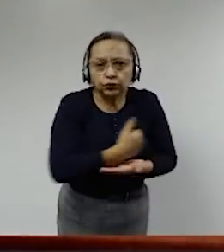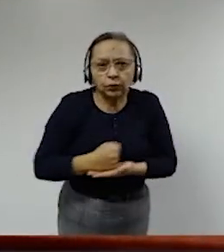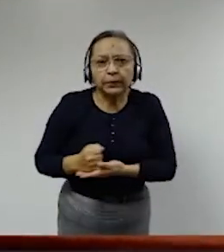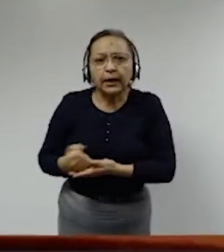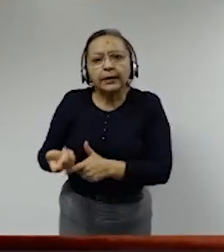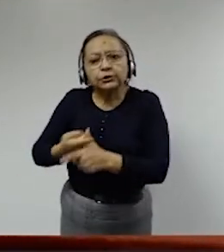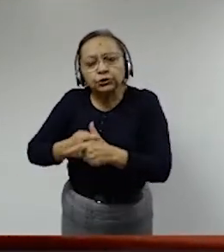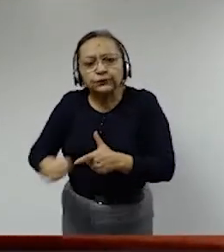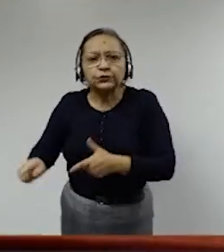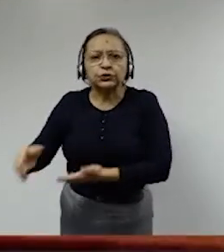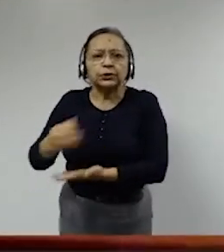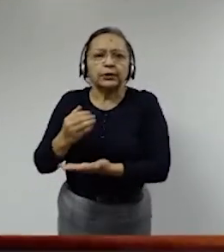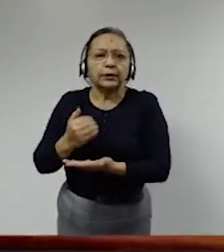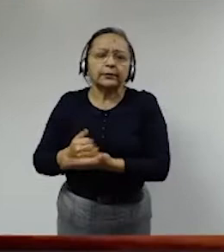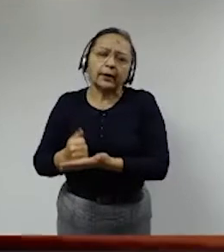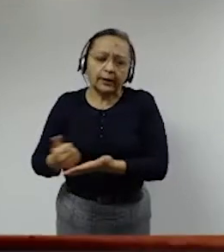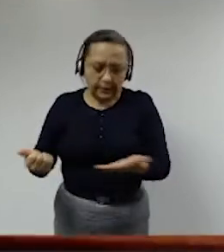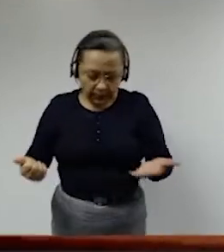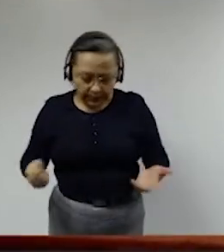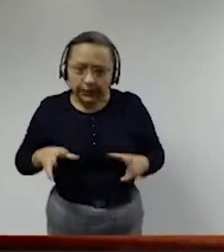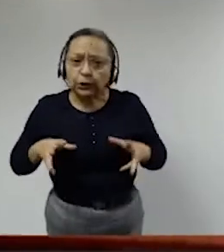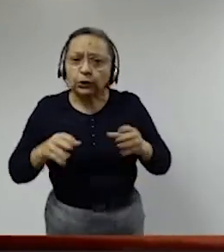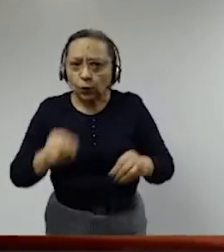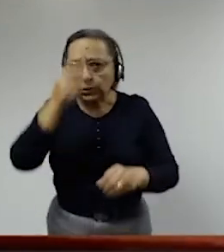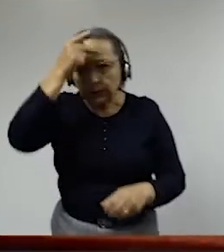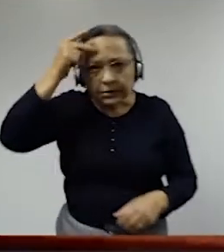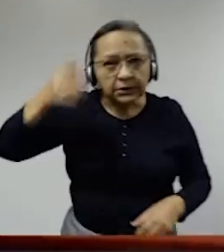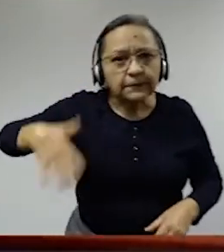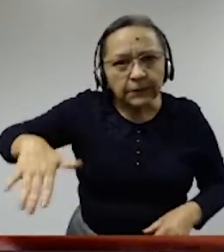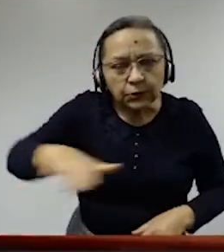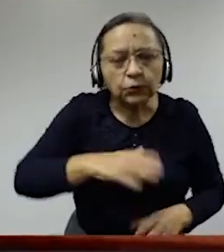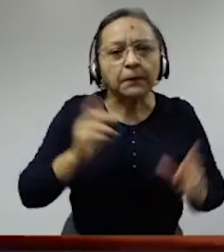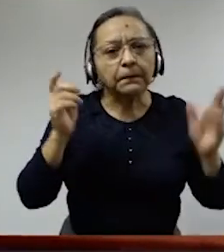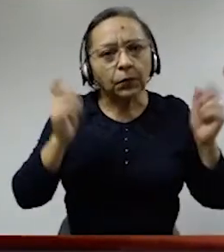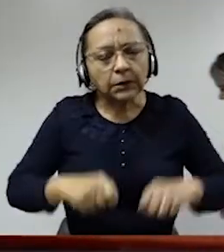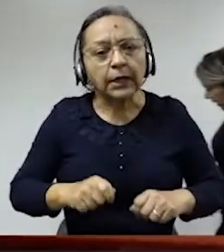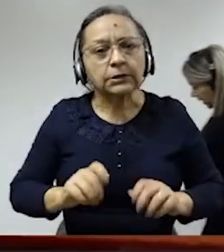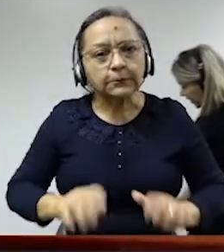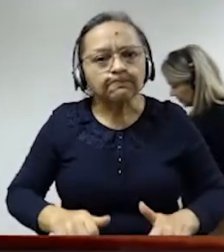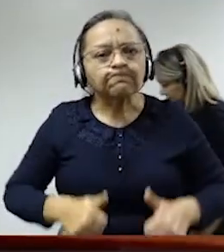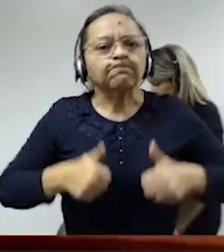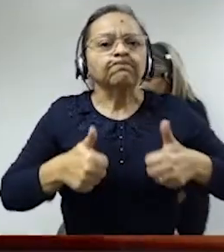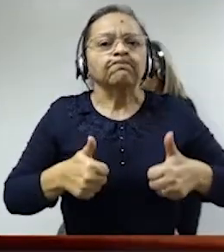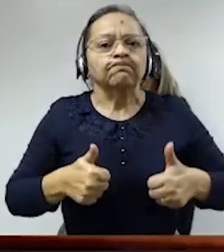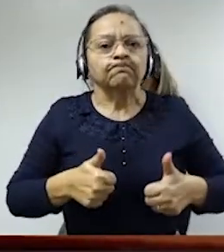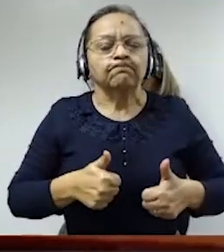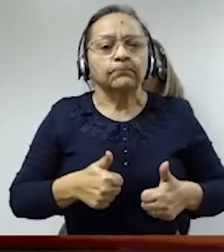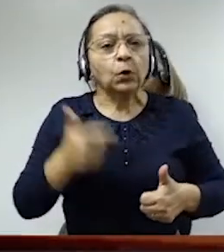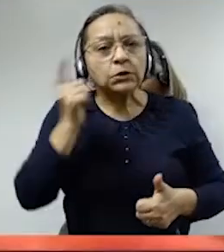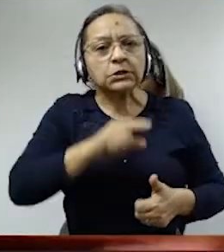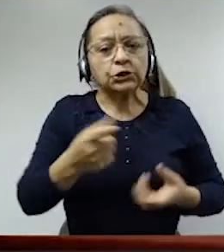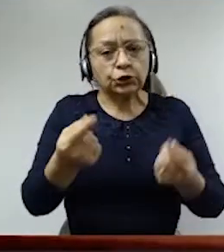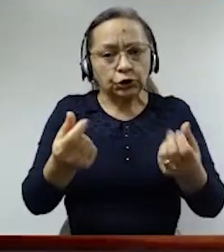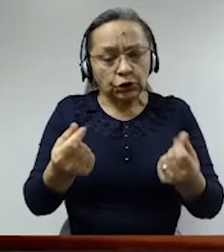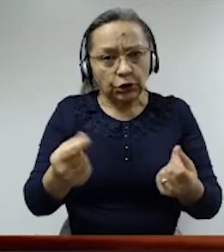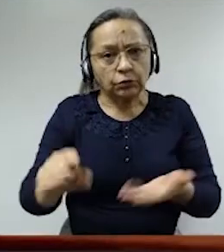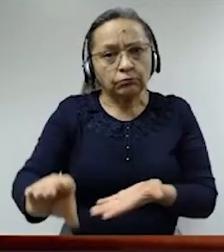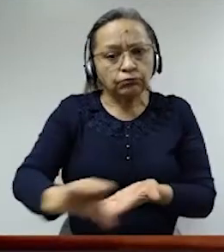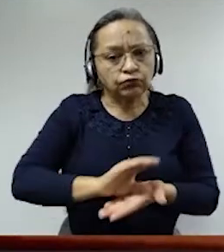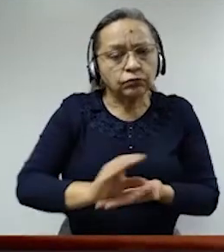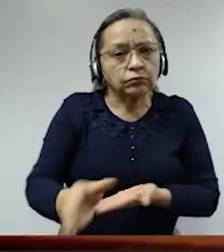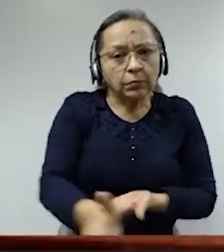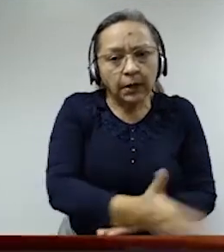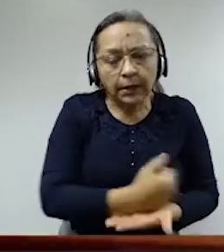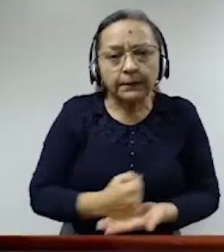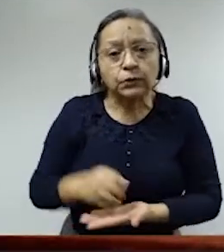uma grande campanha, uma grande vaquinha, né, para que todo mundo, enfim, né, angariasse recursos para que, né, aqueles mais necessitados